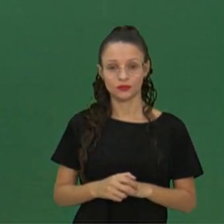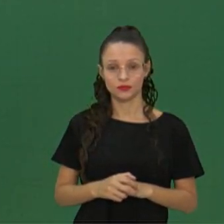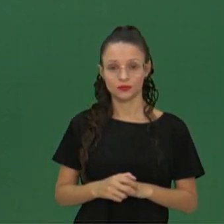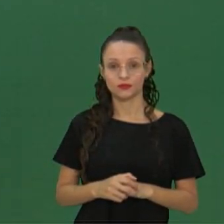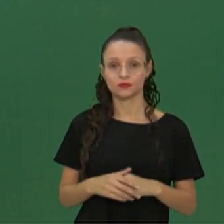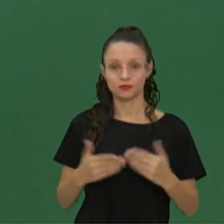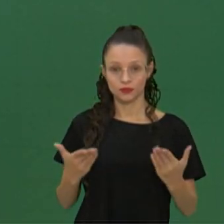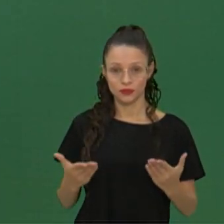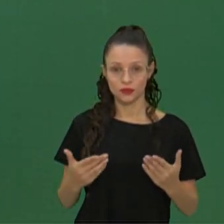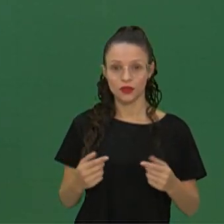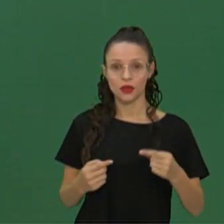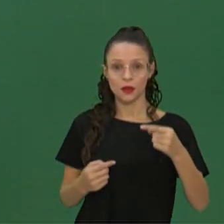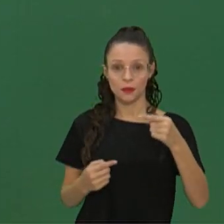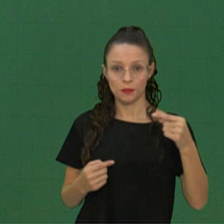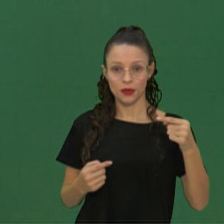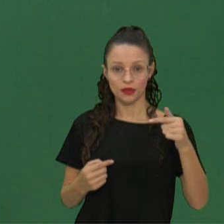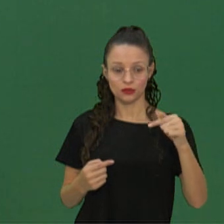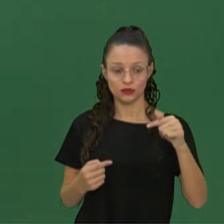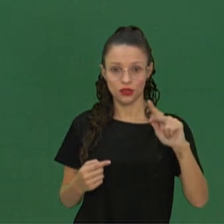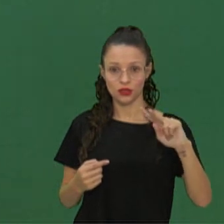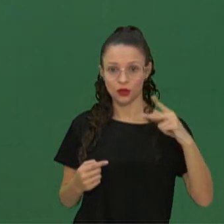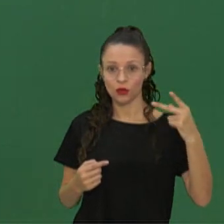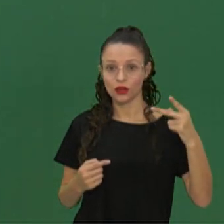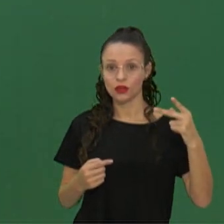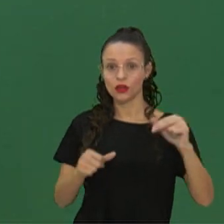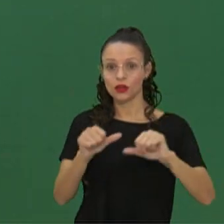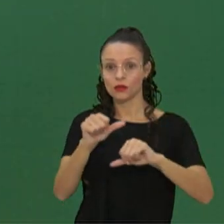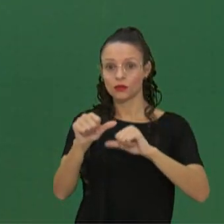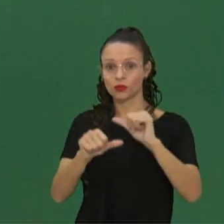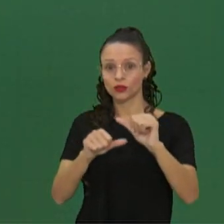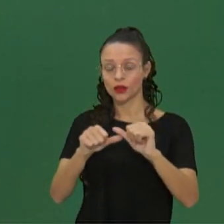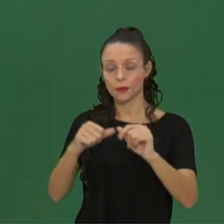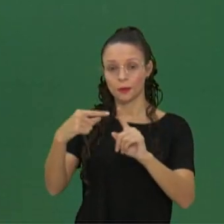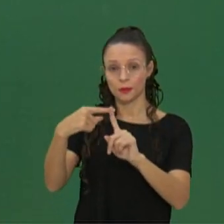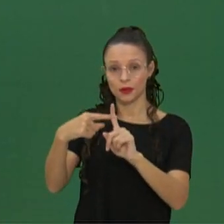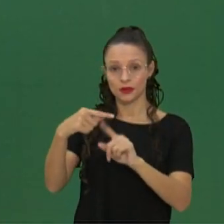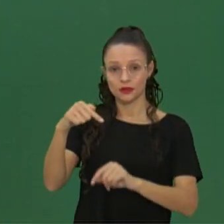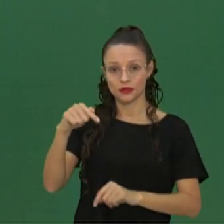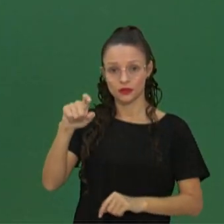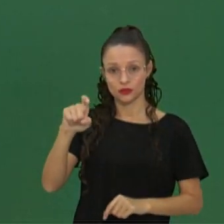E daí, o menos 7x ao quadrado vai virar o quê? Mais 7x ao quadrado.